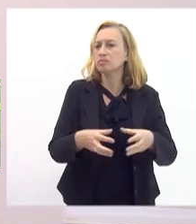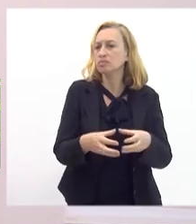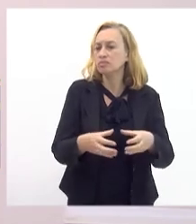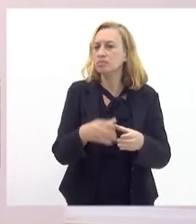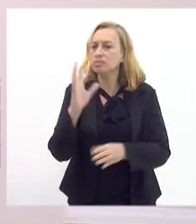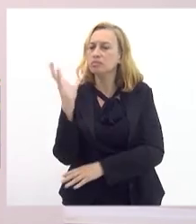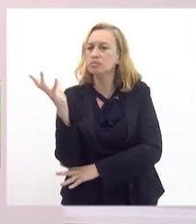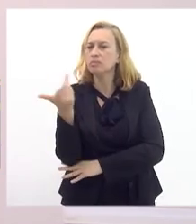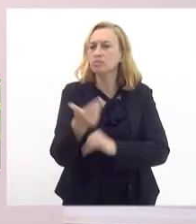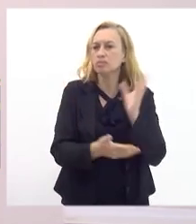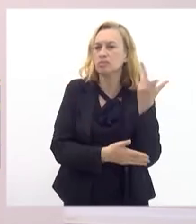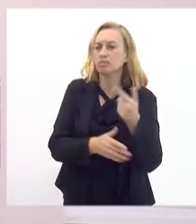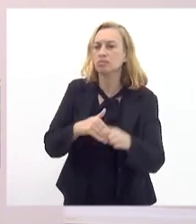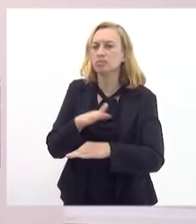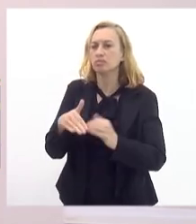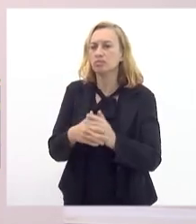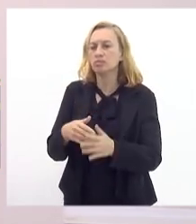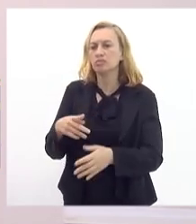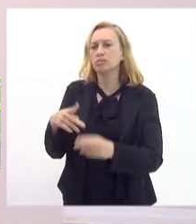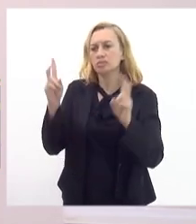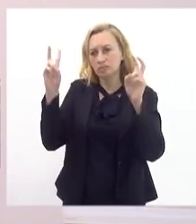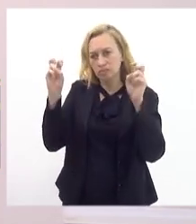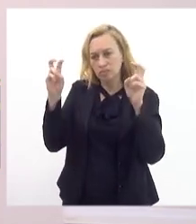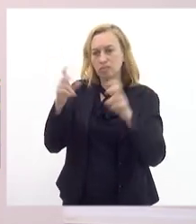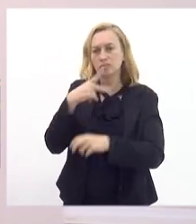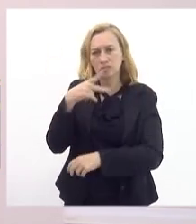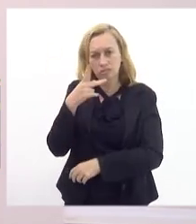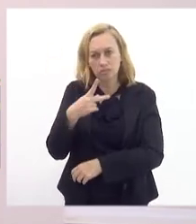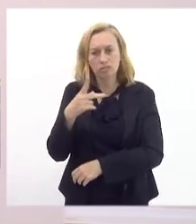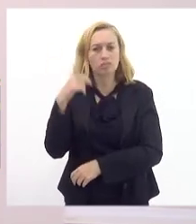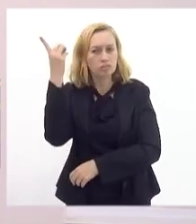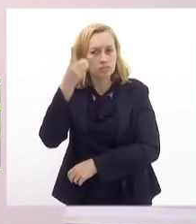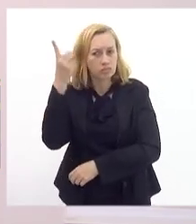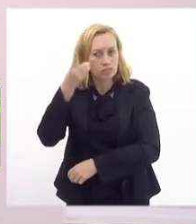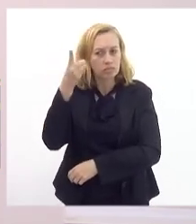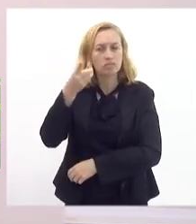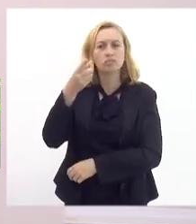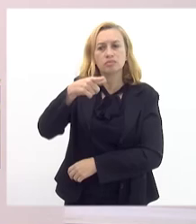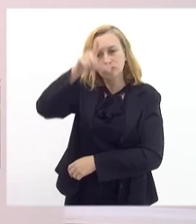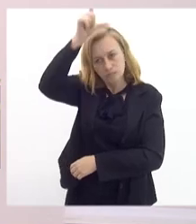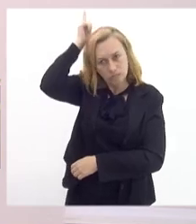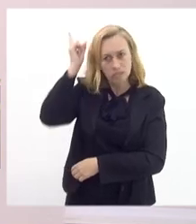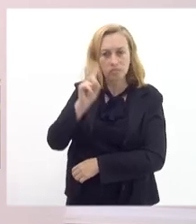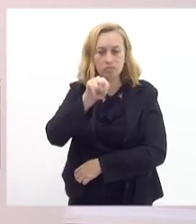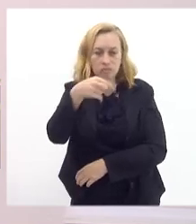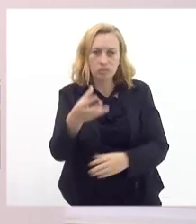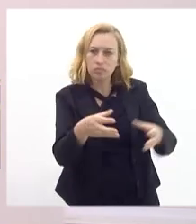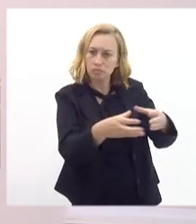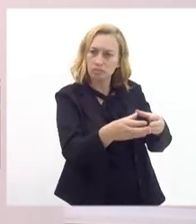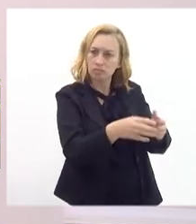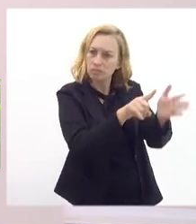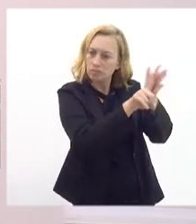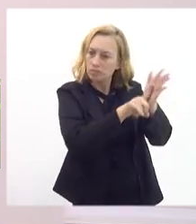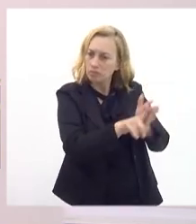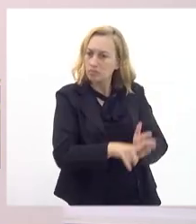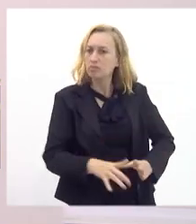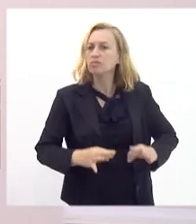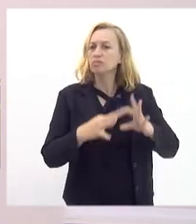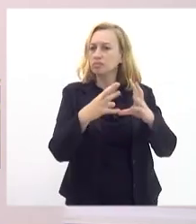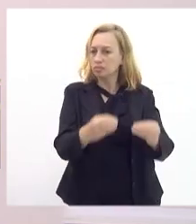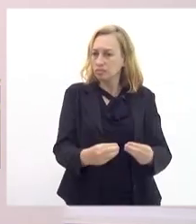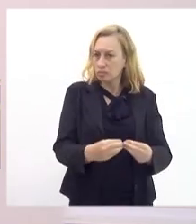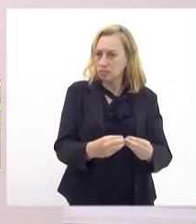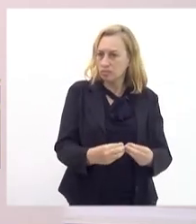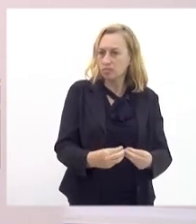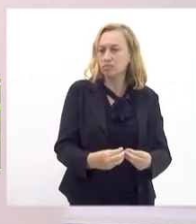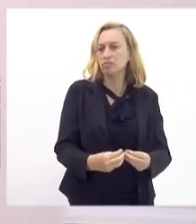todas as questões que você tarde pelo pelo Deputado Luiz Paulo que fica uma energética e tal a gente tem outros altos que avaliam essas questões de